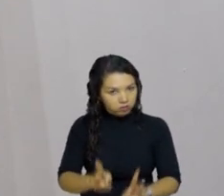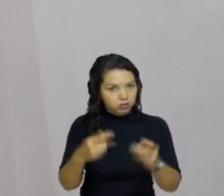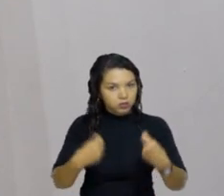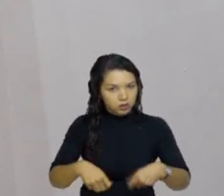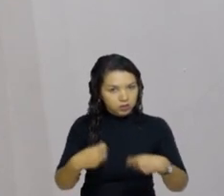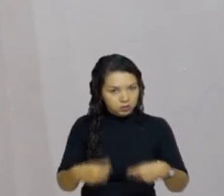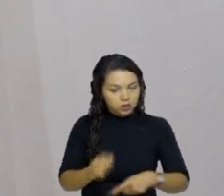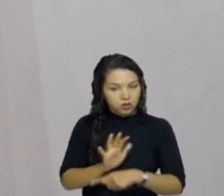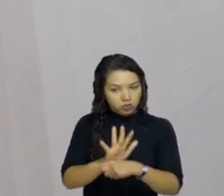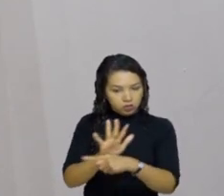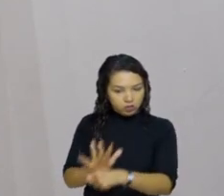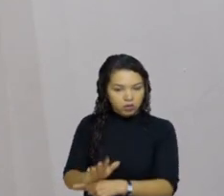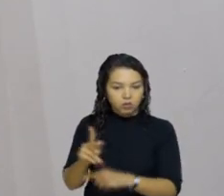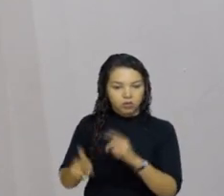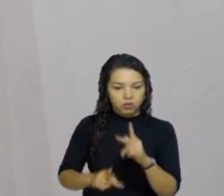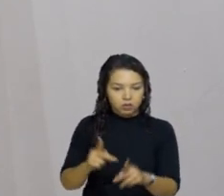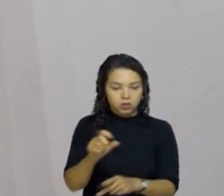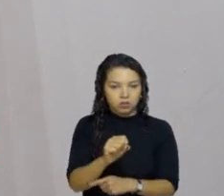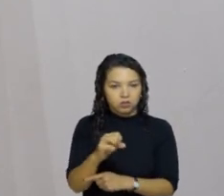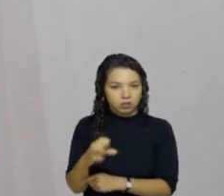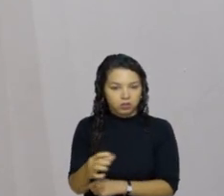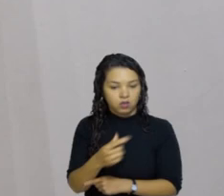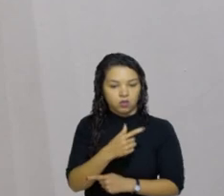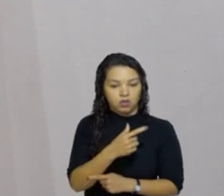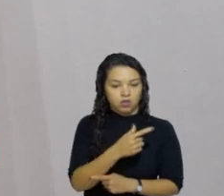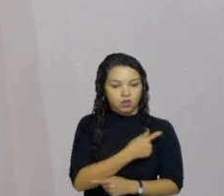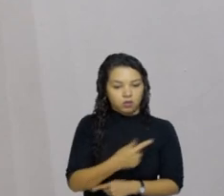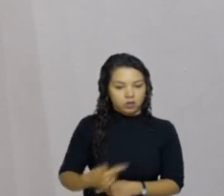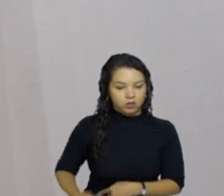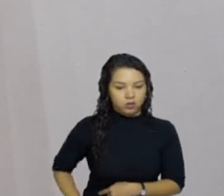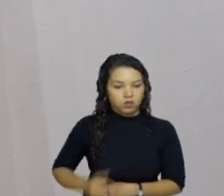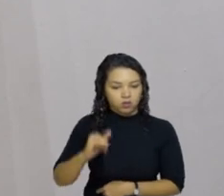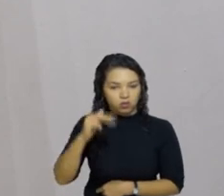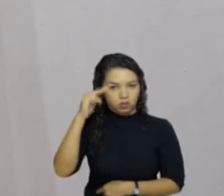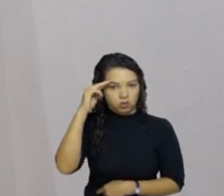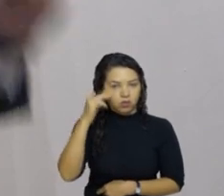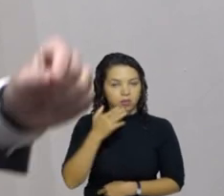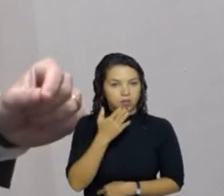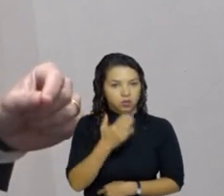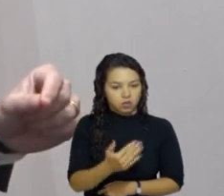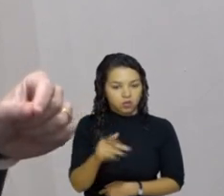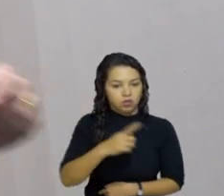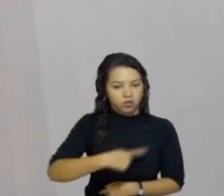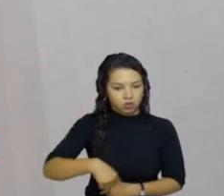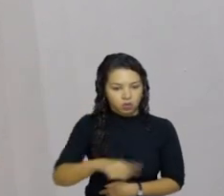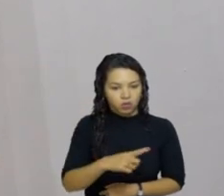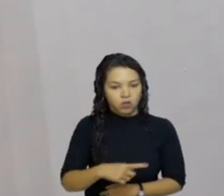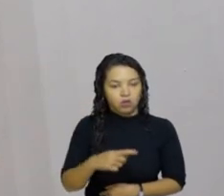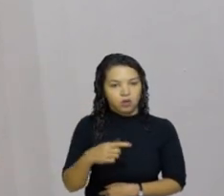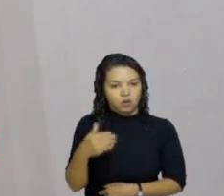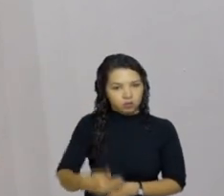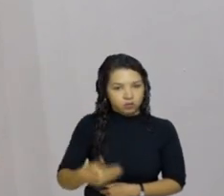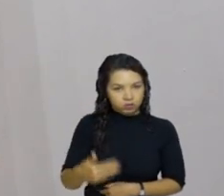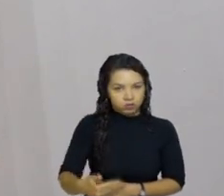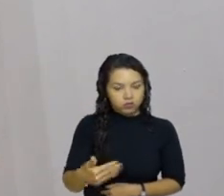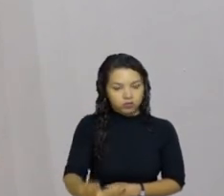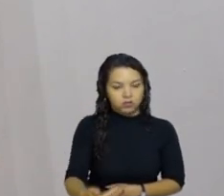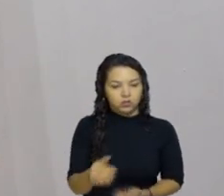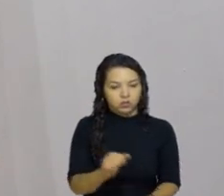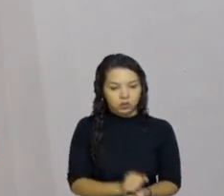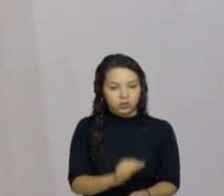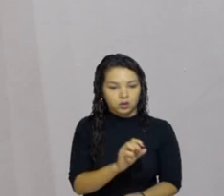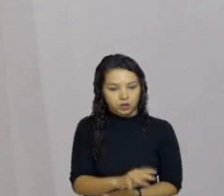É isso o que o governador Jorginho tem pedido. É isso o que nós estamos fazendo em conjunto com cada policial